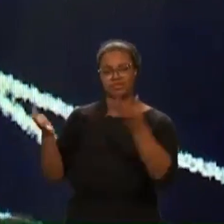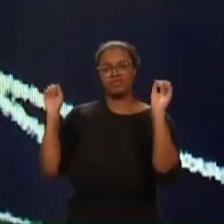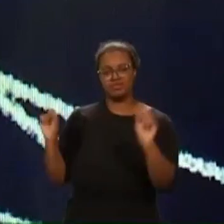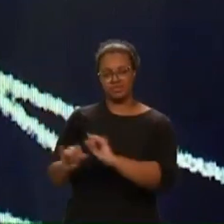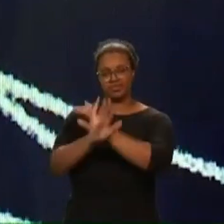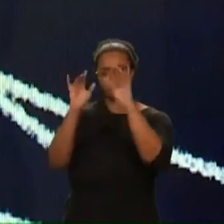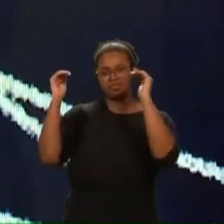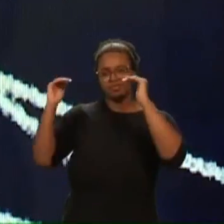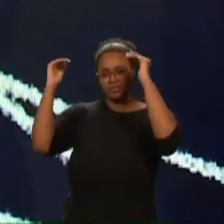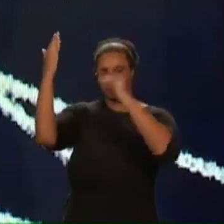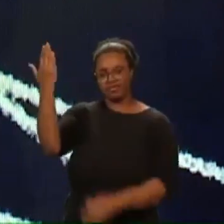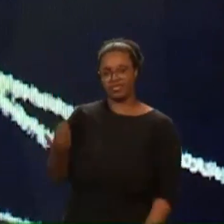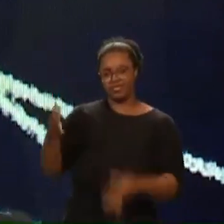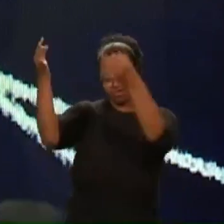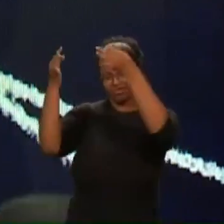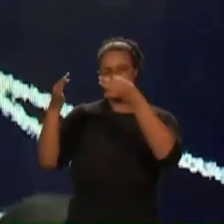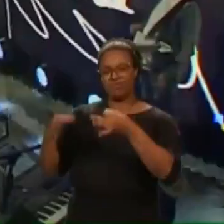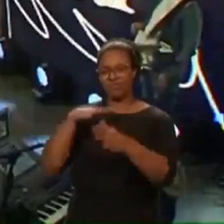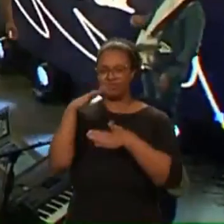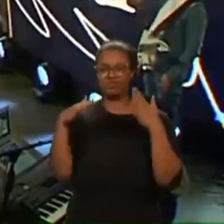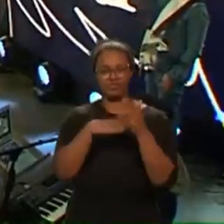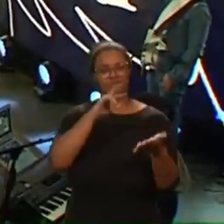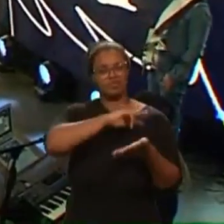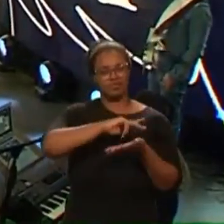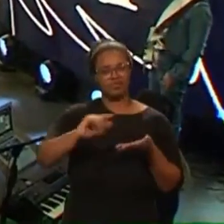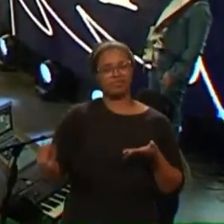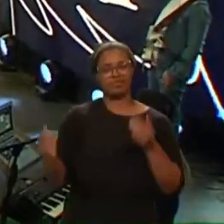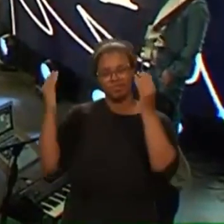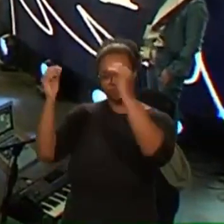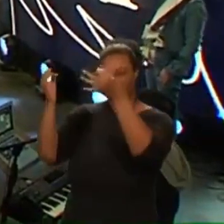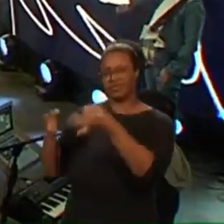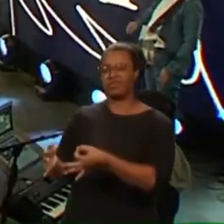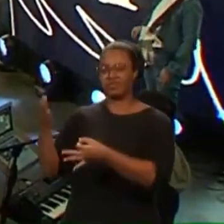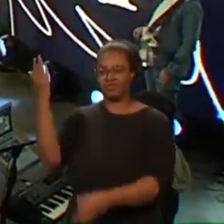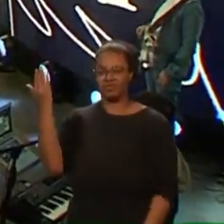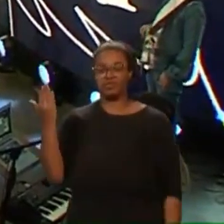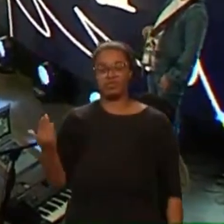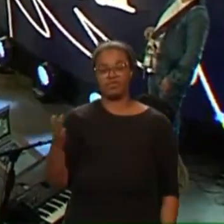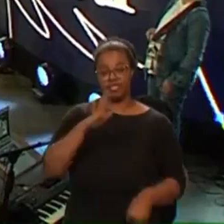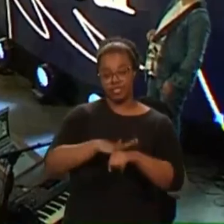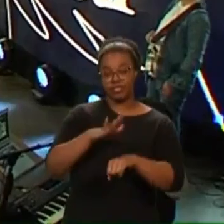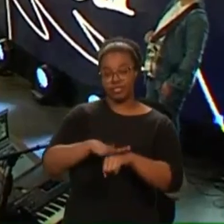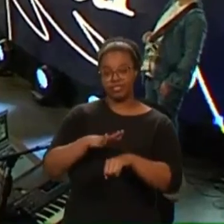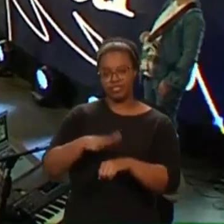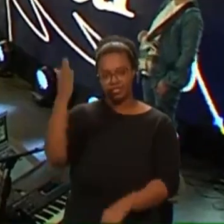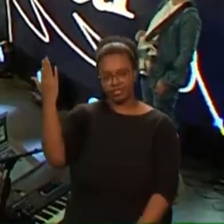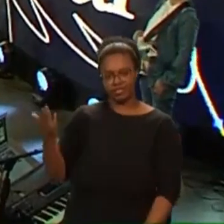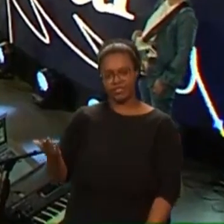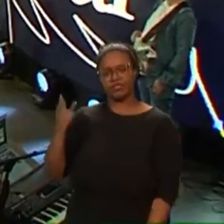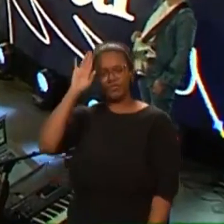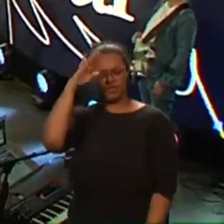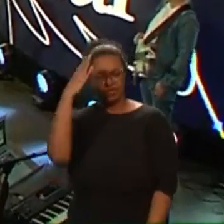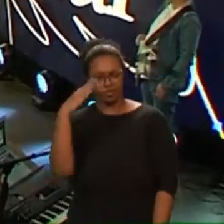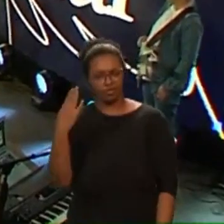porque ele é digno de tudo ele é digno de todas as coisas aquilo que nós podermos fazer para continuar honrando o legado